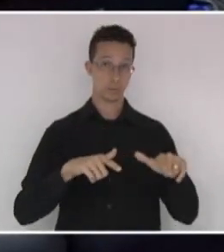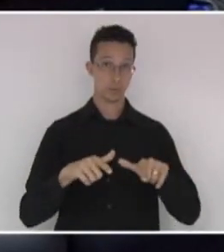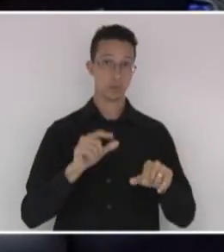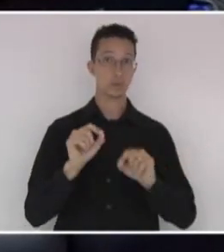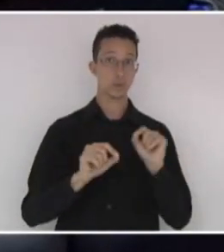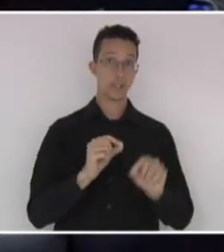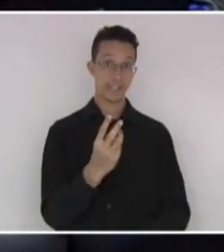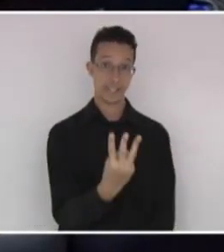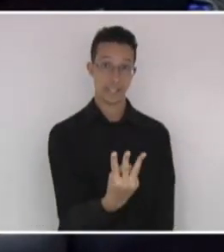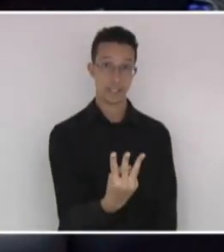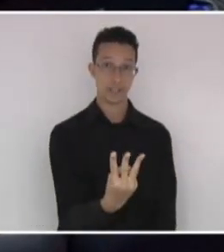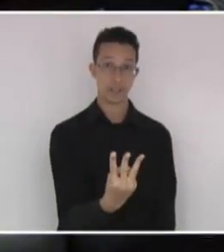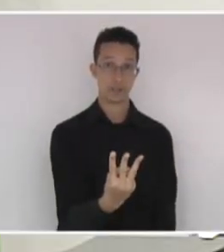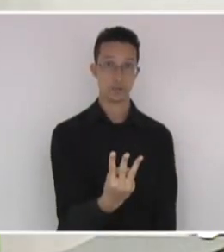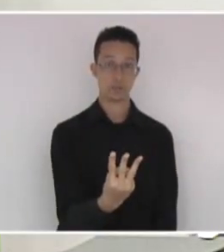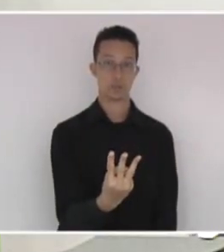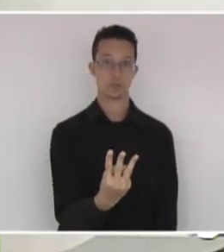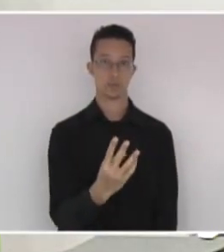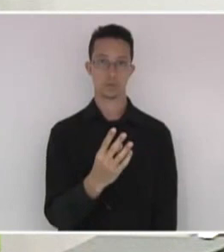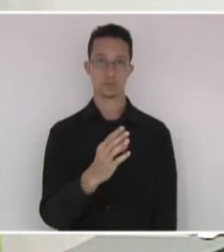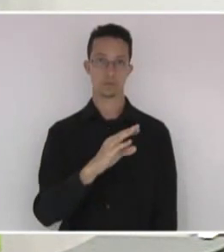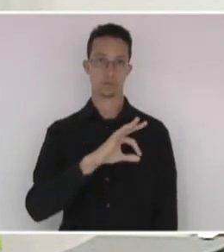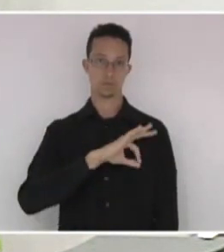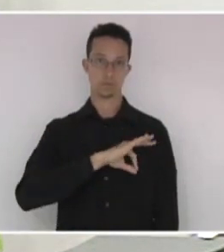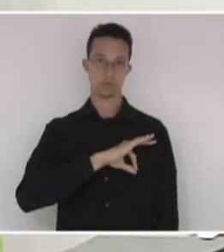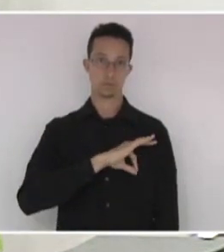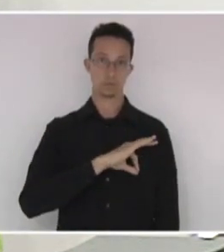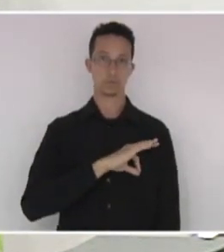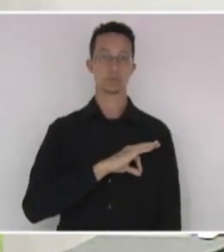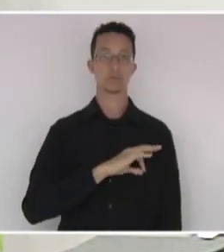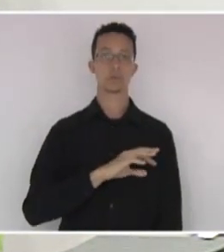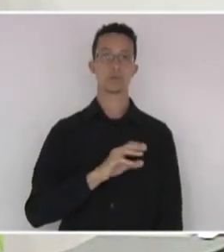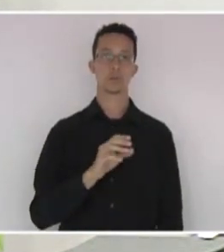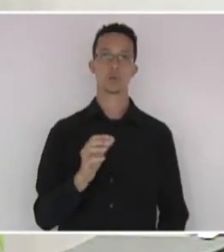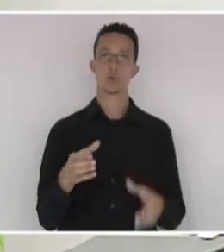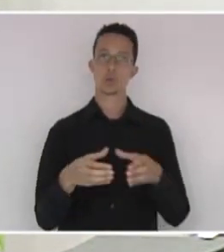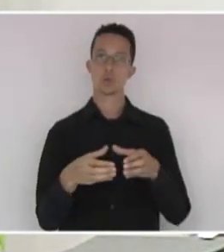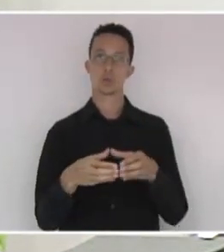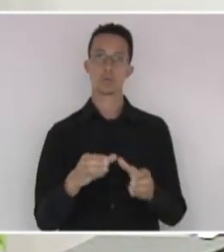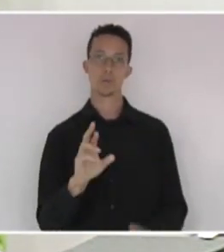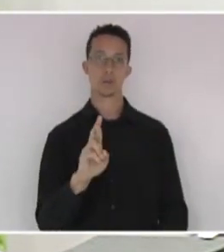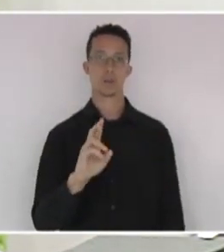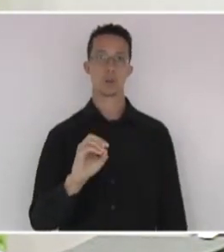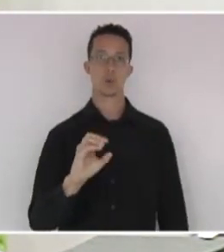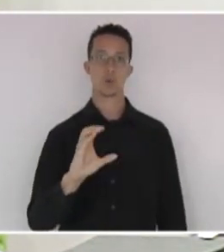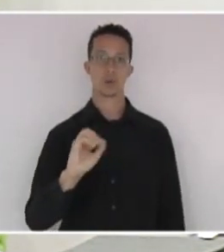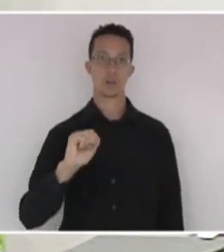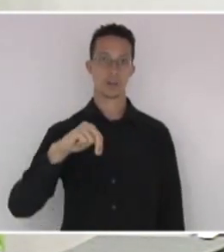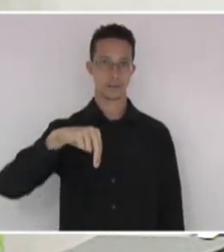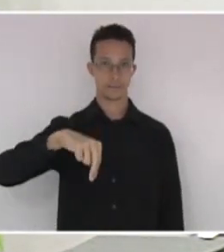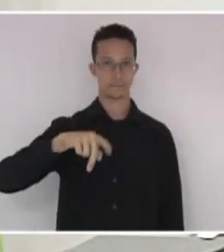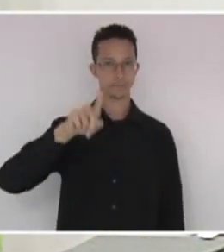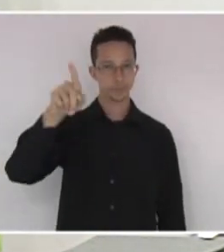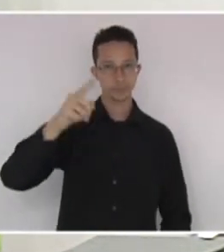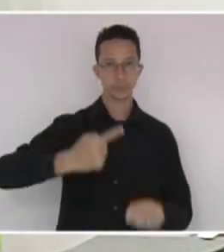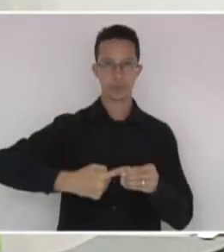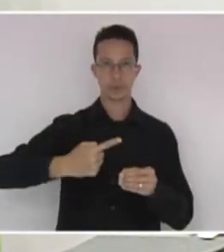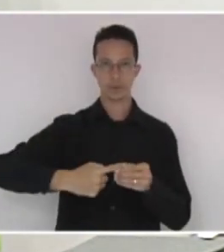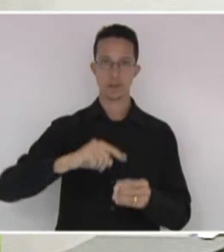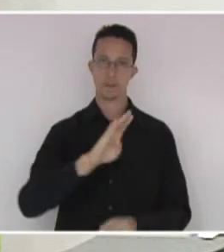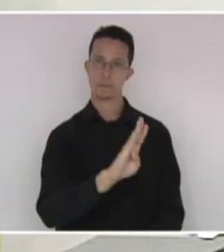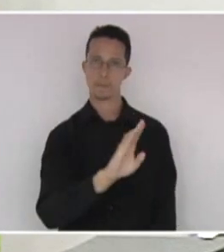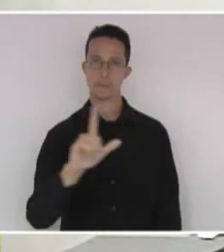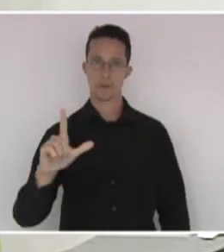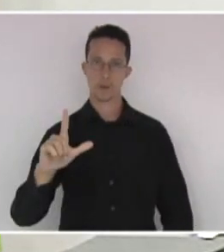soldados da ROCAM fizeram em Blumenau na perseguição de uma pessoa